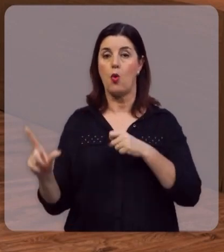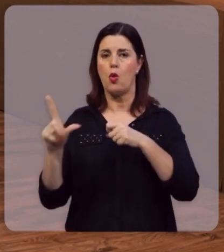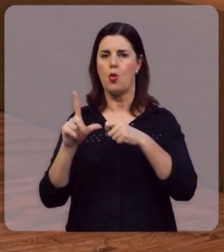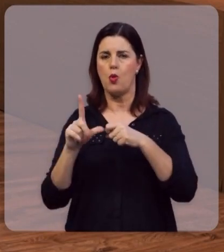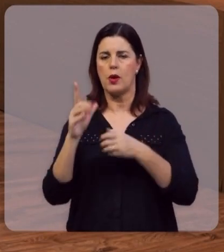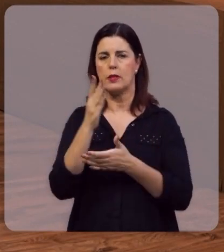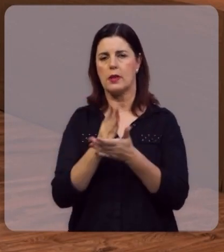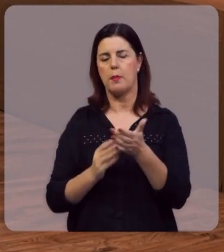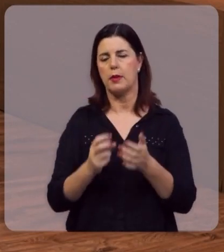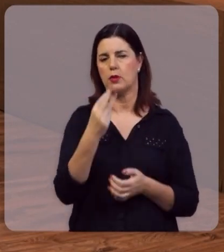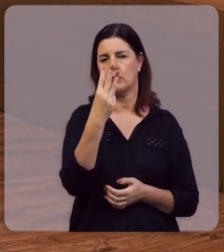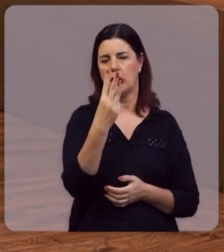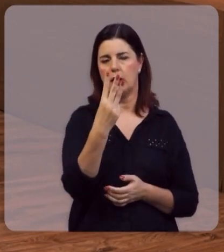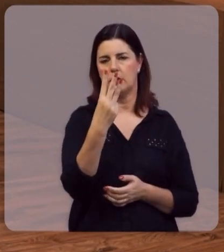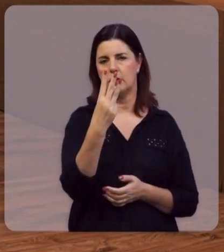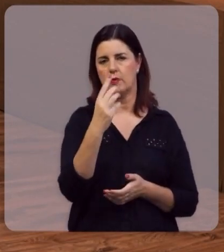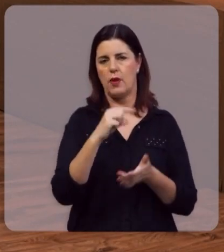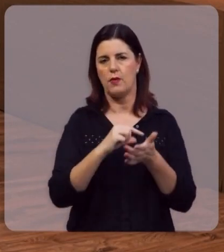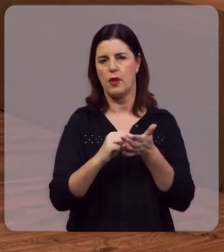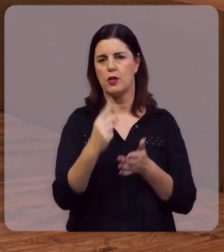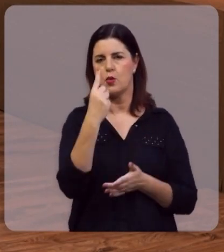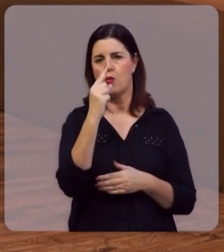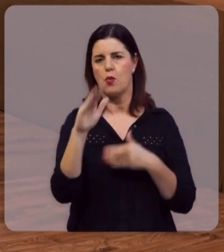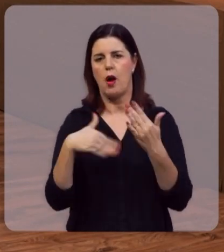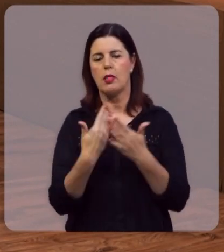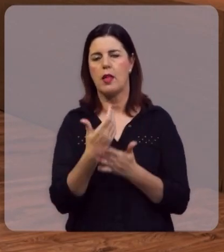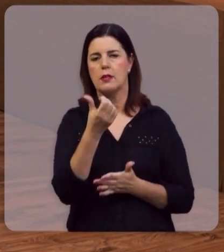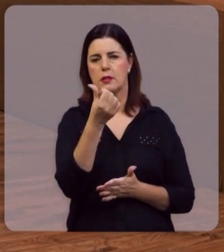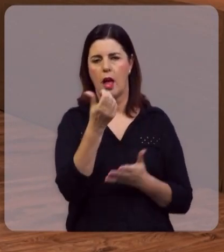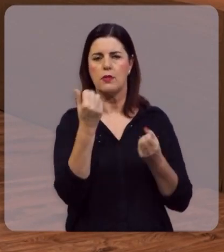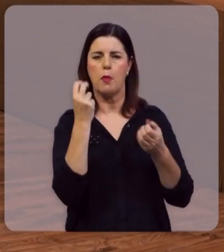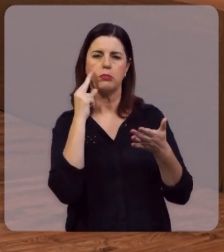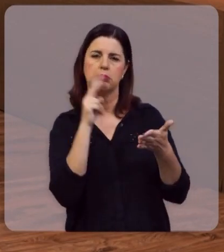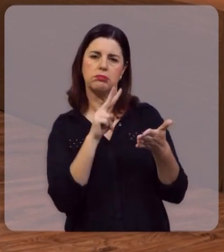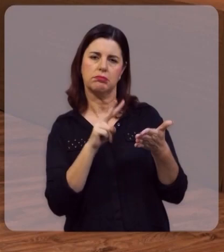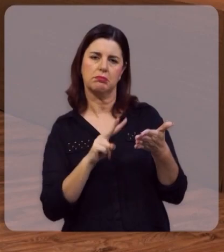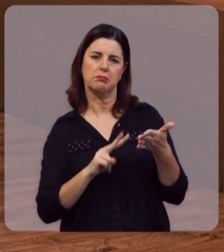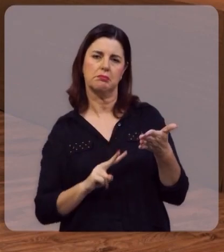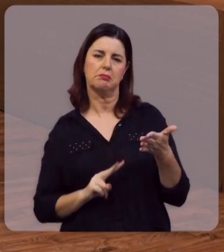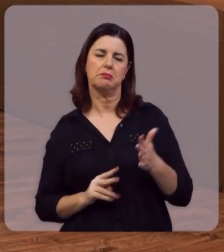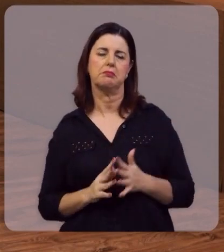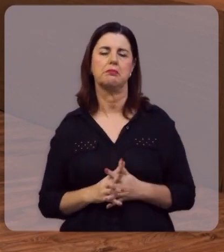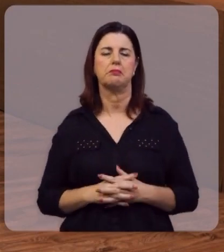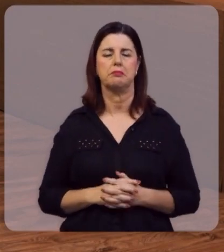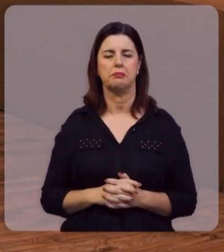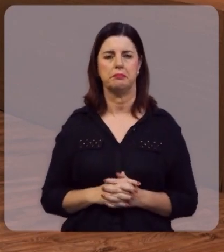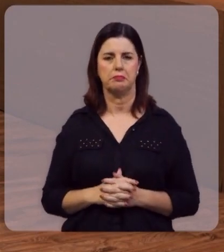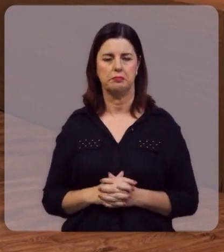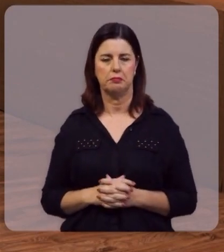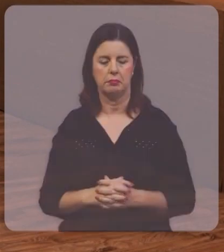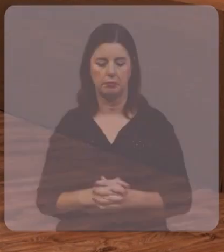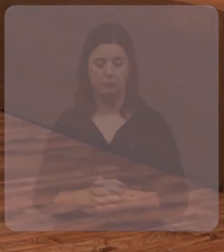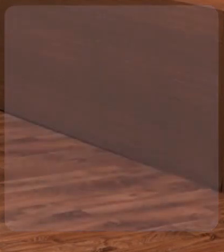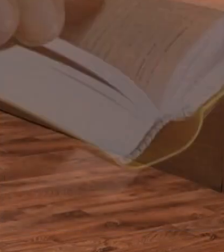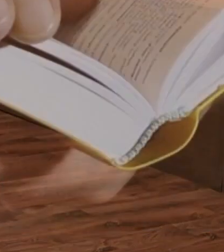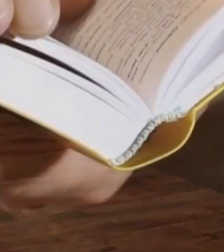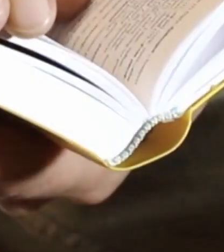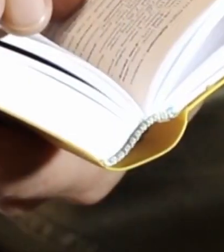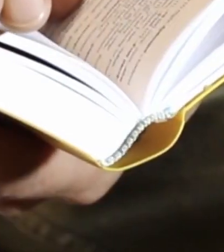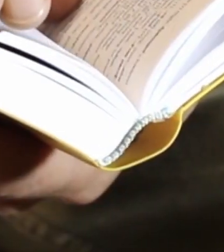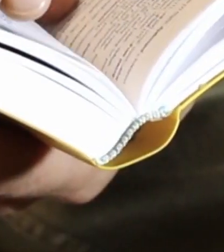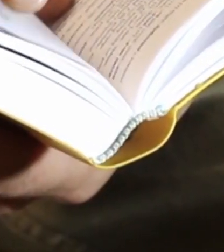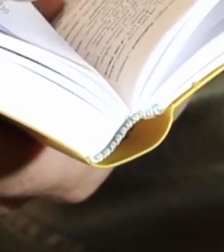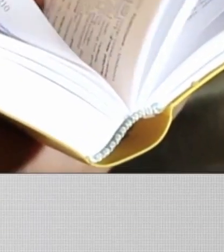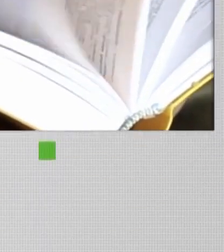em Lucas capítulo 3, versos de 1 a 6. Vamos ouvir a leitura deste texto.